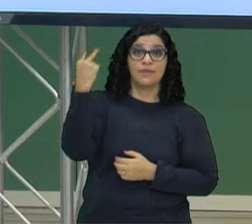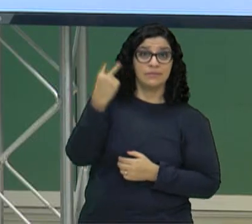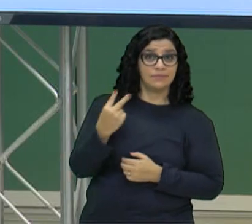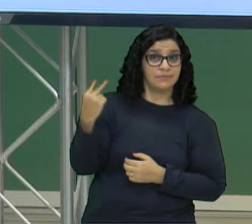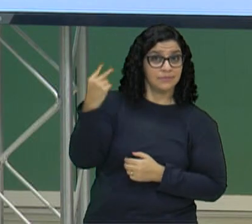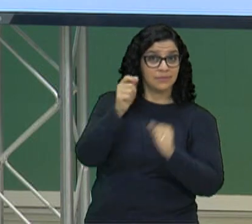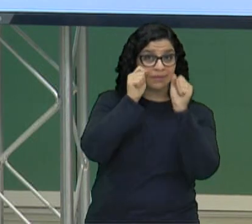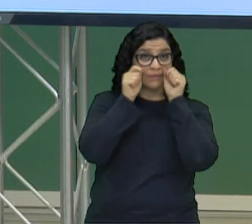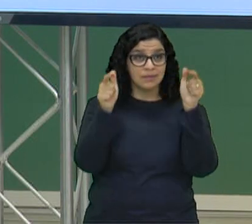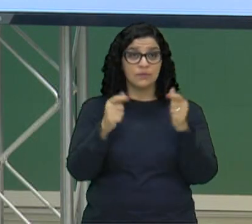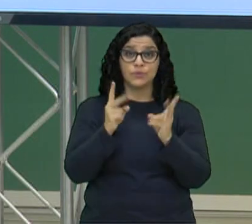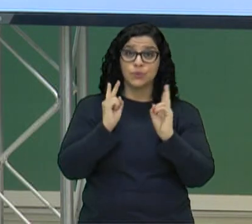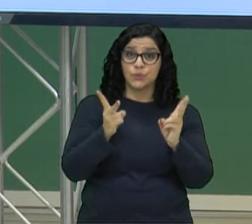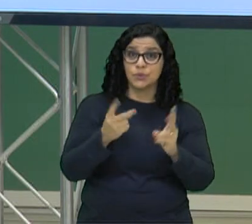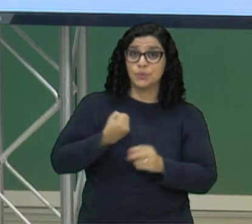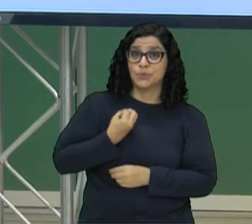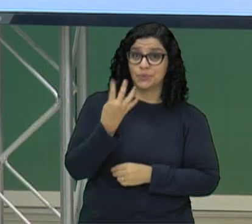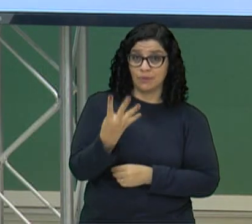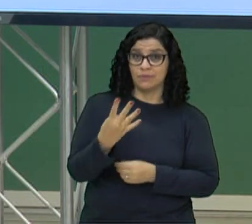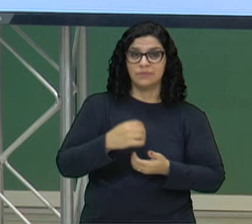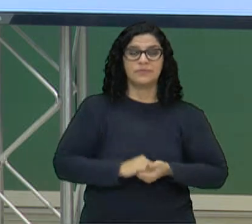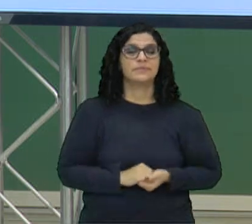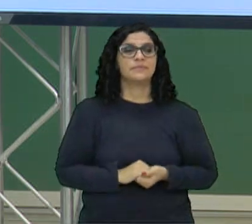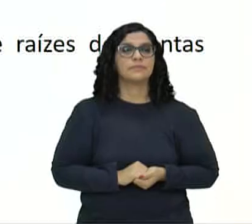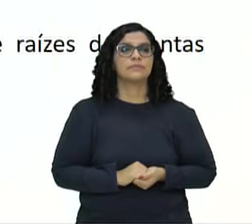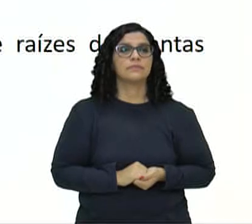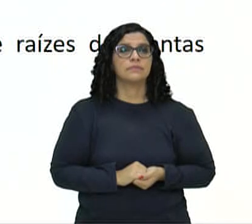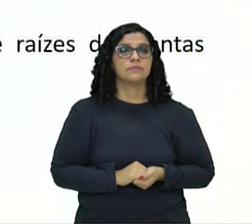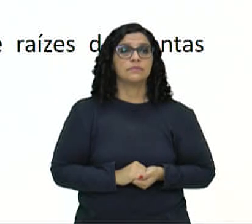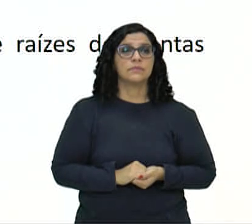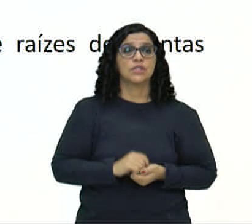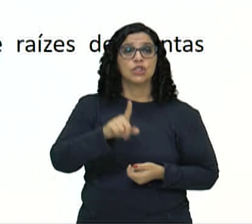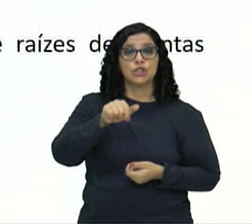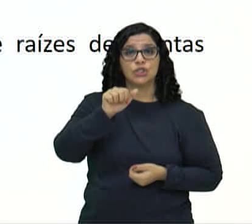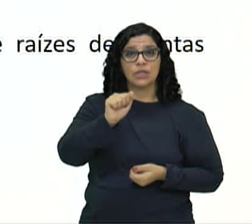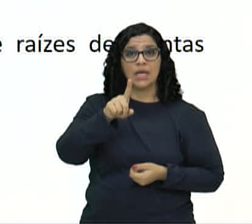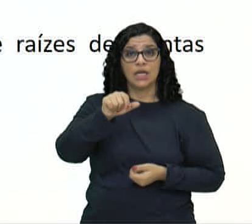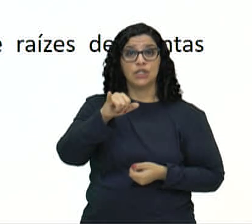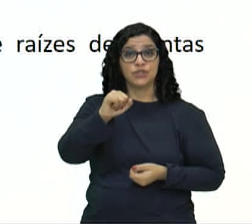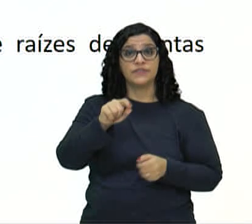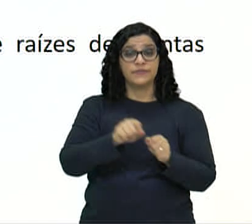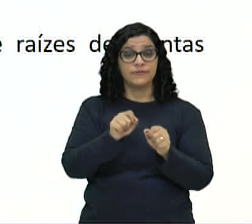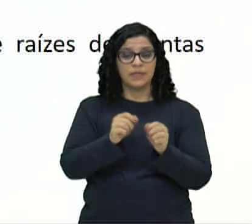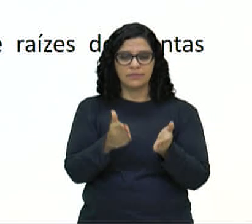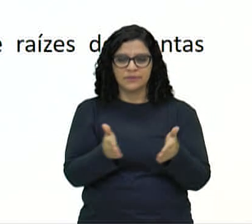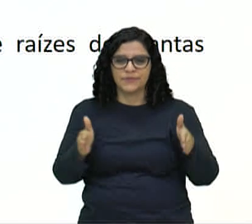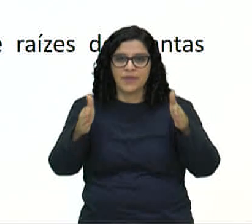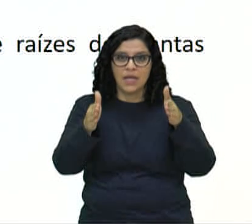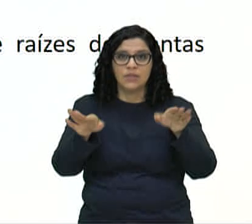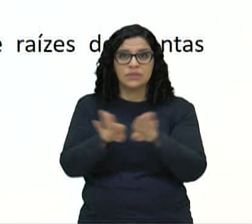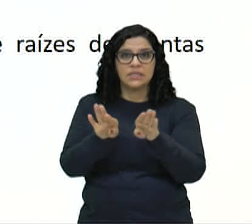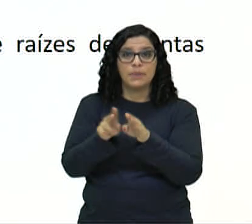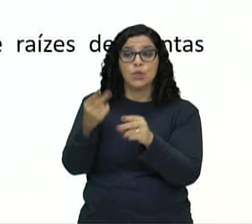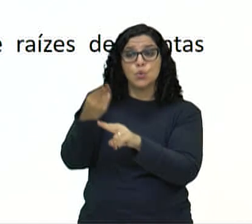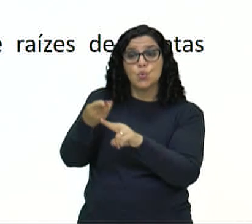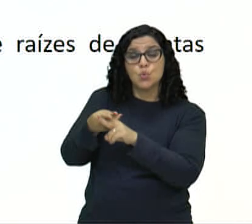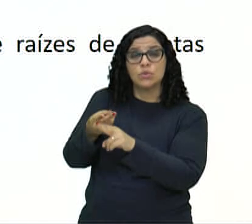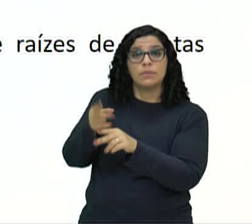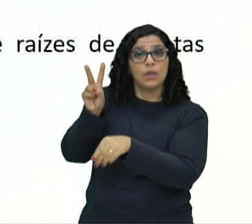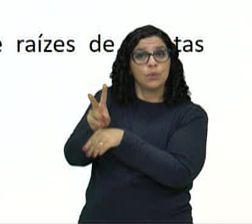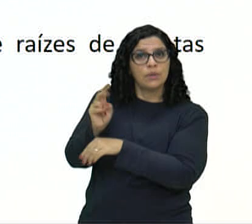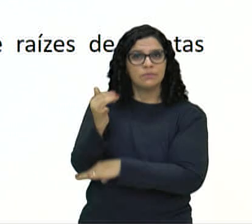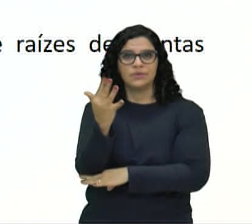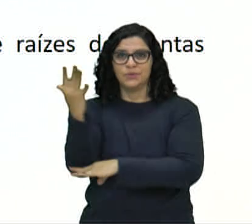isso. Continuando, gente, mais um exercício. O xaxim é muito usado na fabricação de vasos e suportes para plantas. A